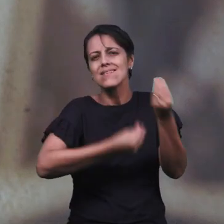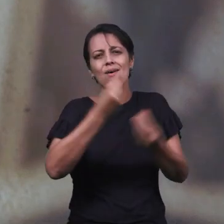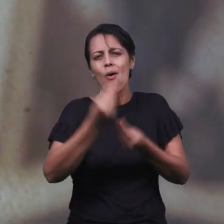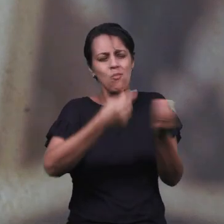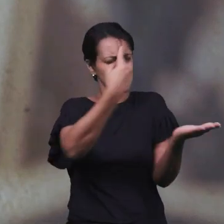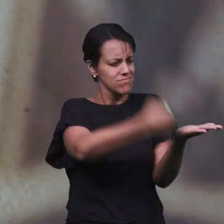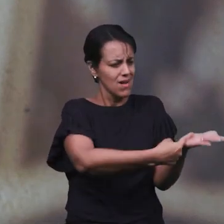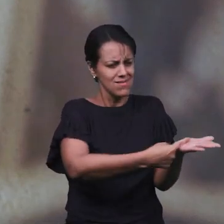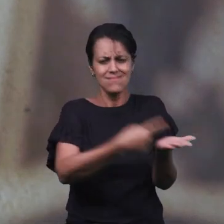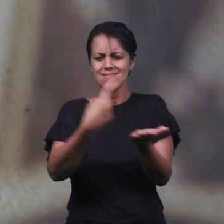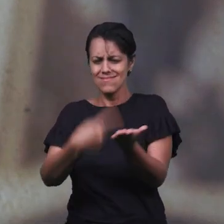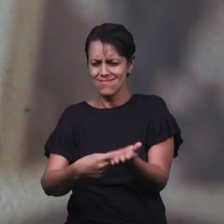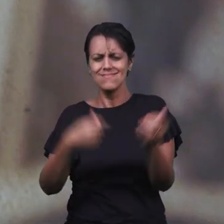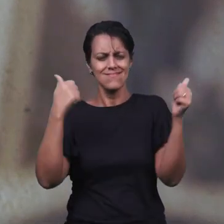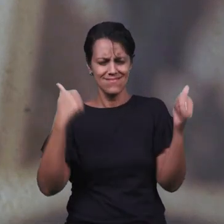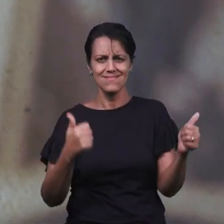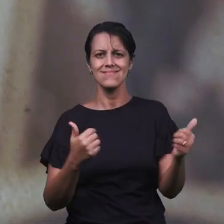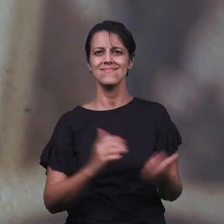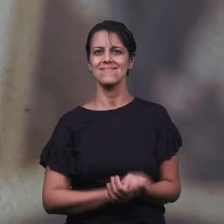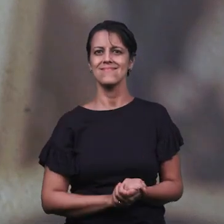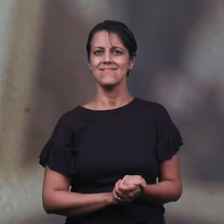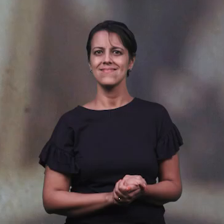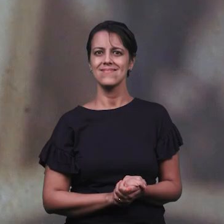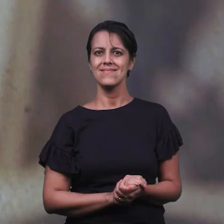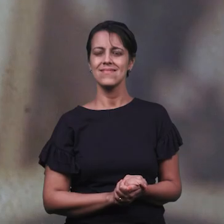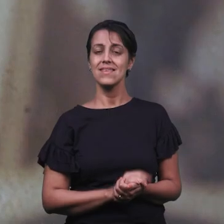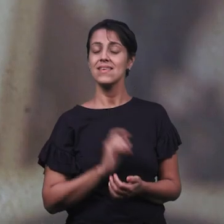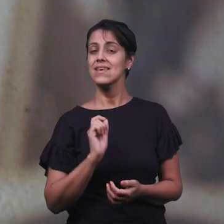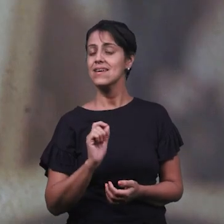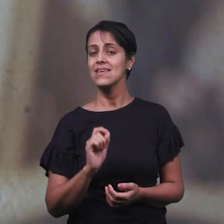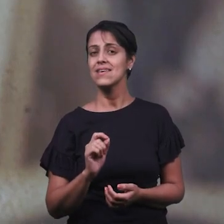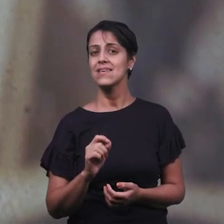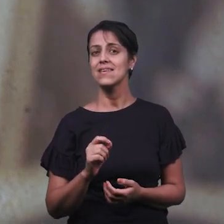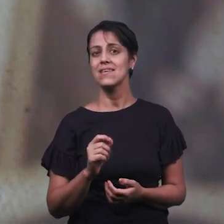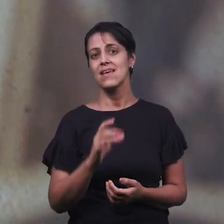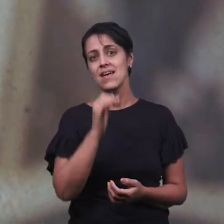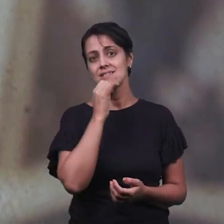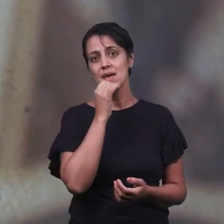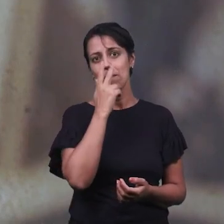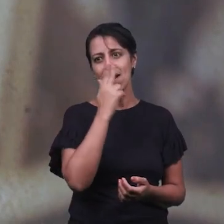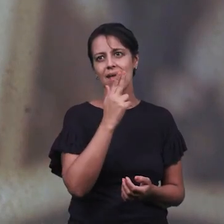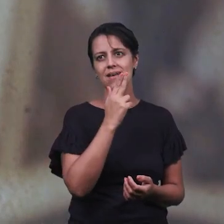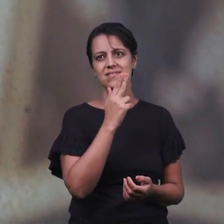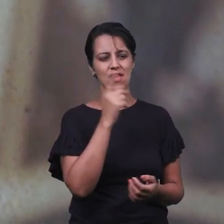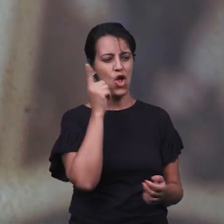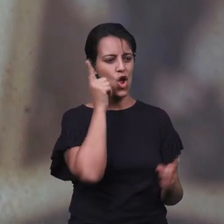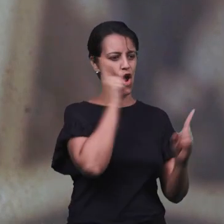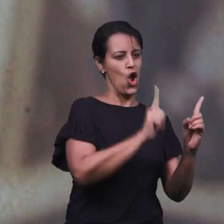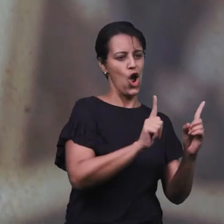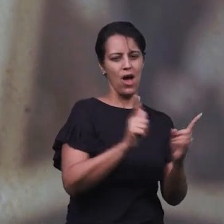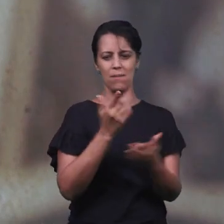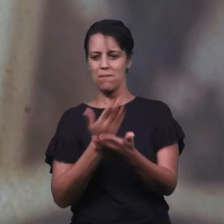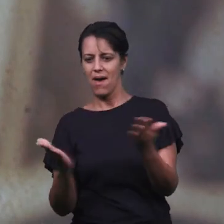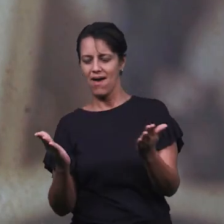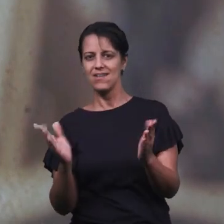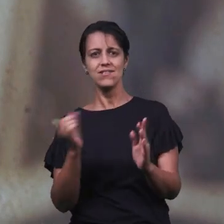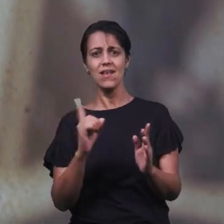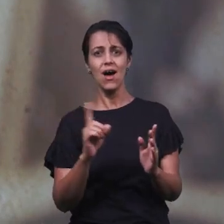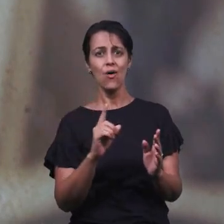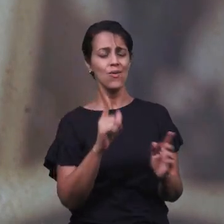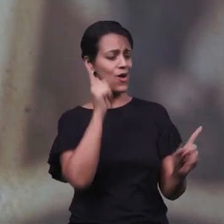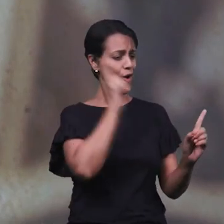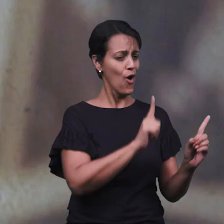acordo. E aí você sai dessa questão do ganha e perde para o